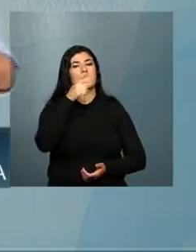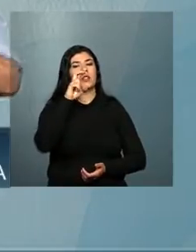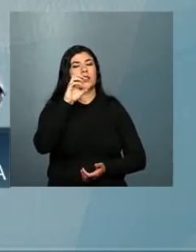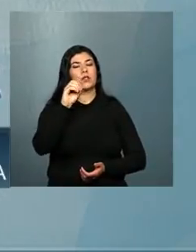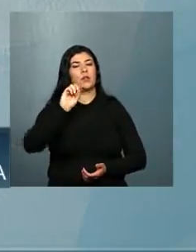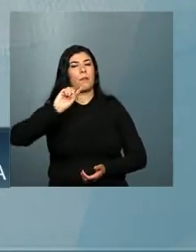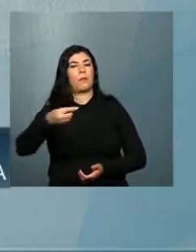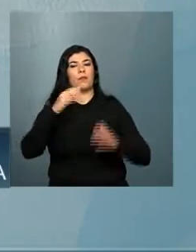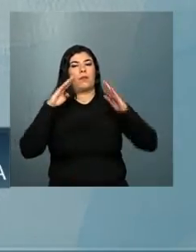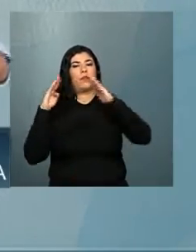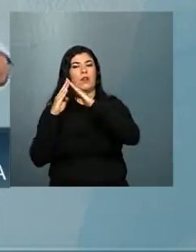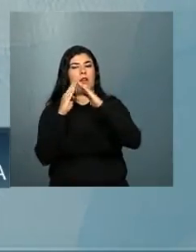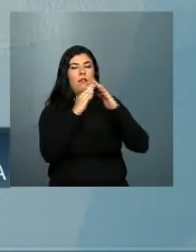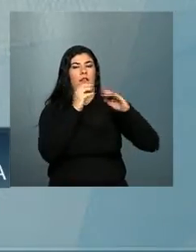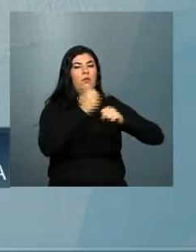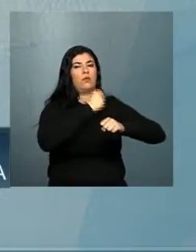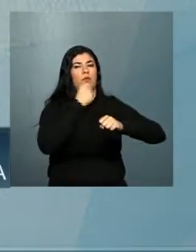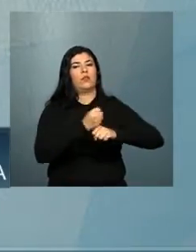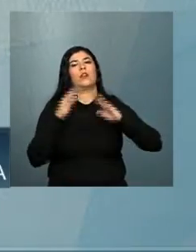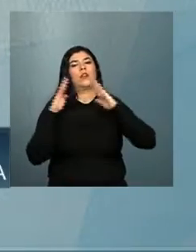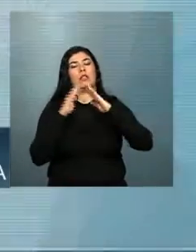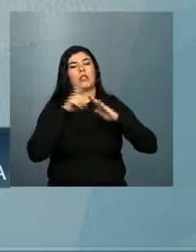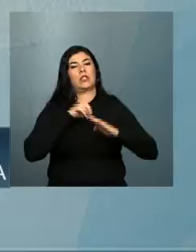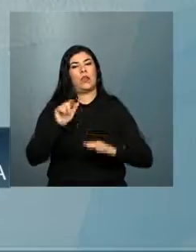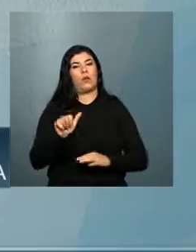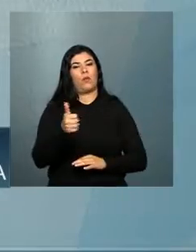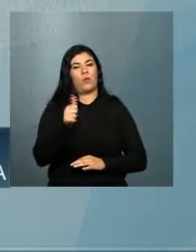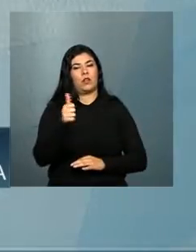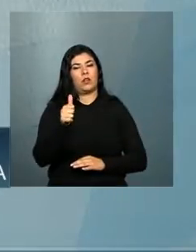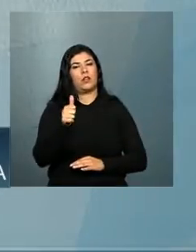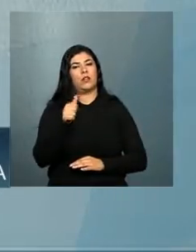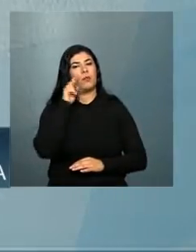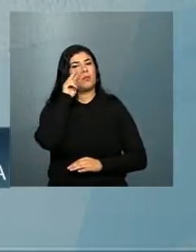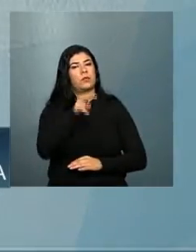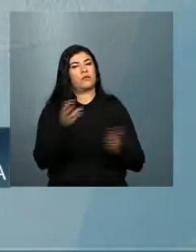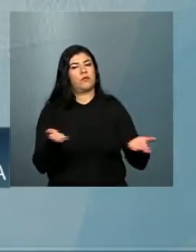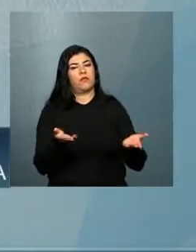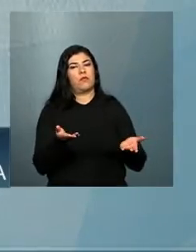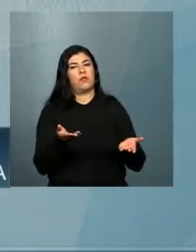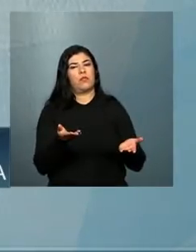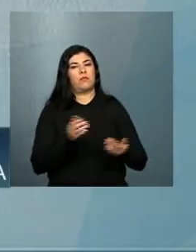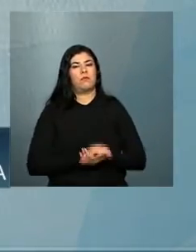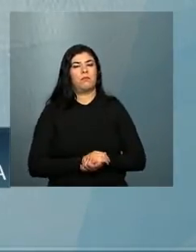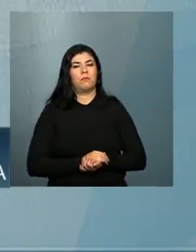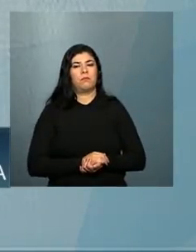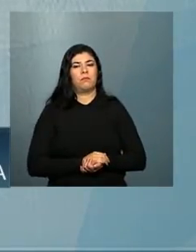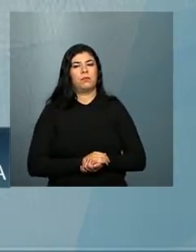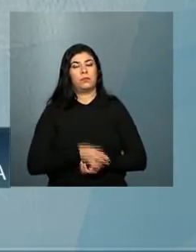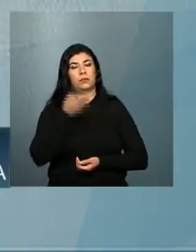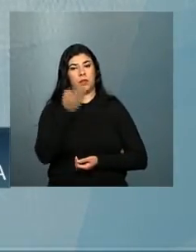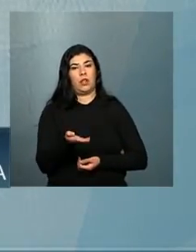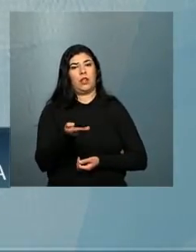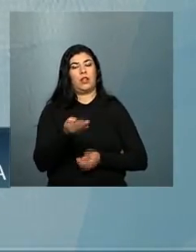mil casas populares, casas com a qualidade dessa casa que nós estamos vendo aqui. Um